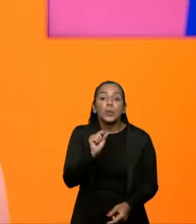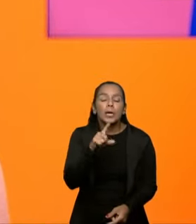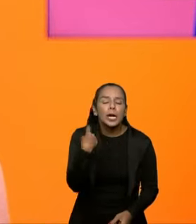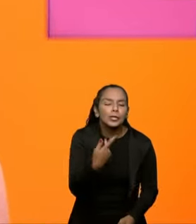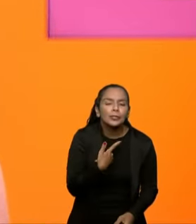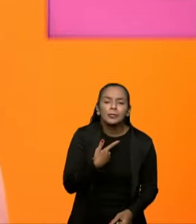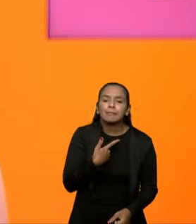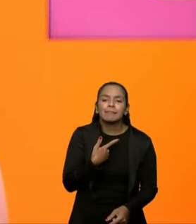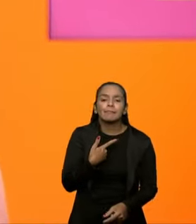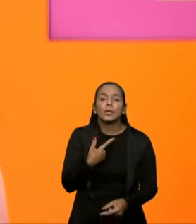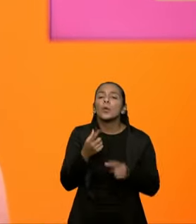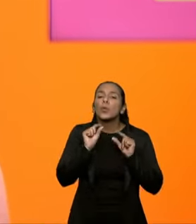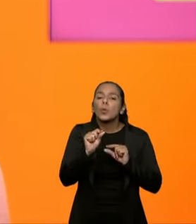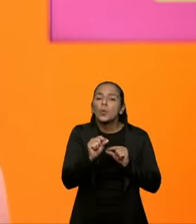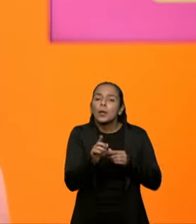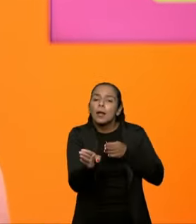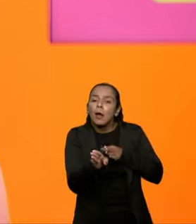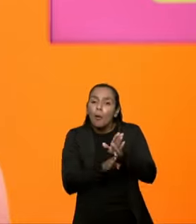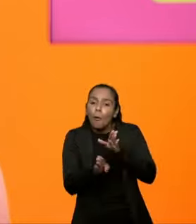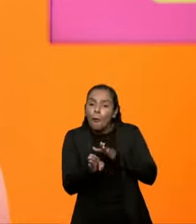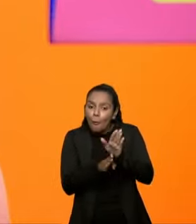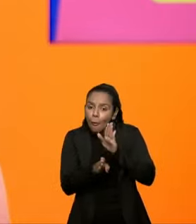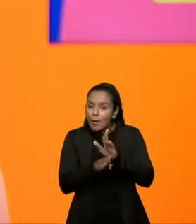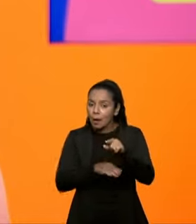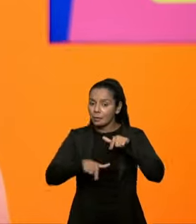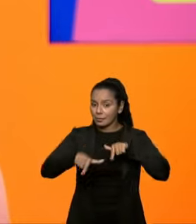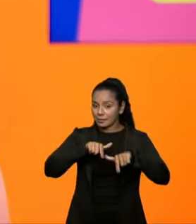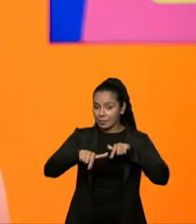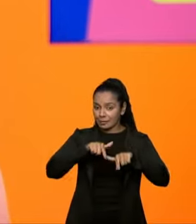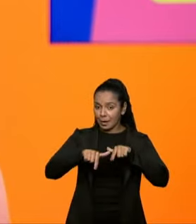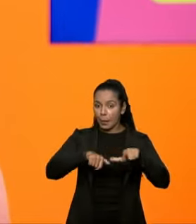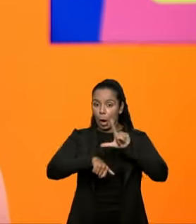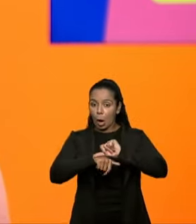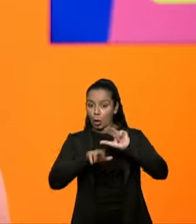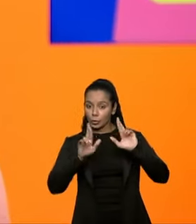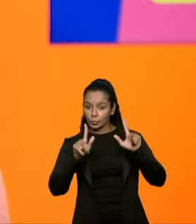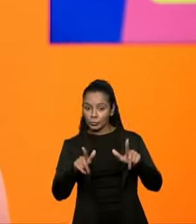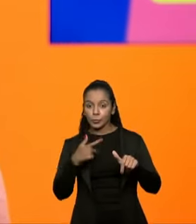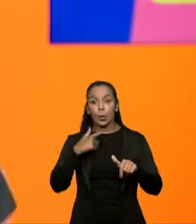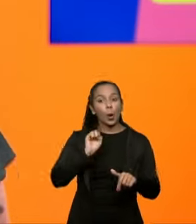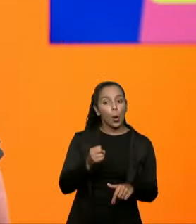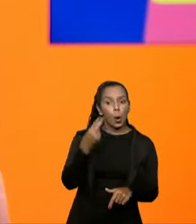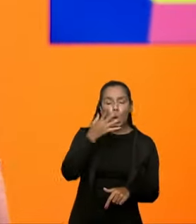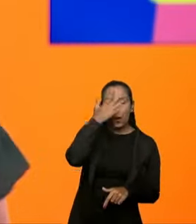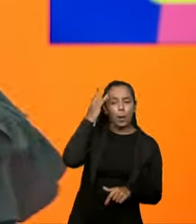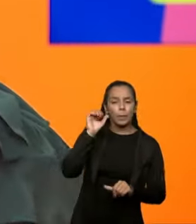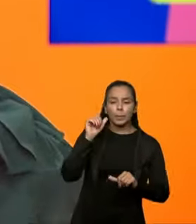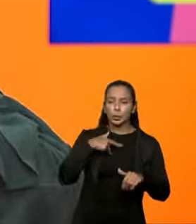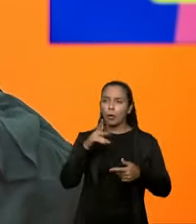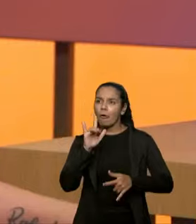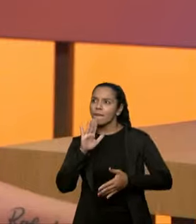nossa receita para esse trabalho em turno? Ou para as pessoas que mudam de fuso, comissário, sim, piloto e